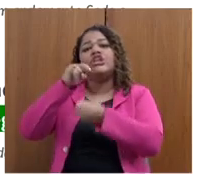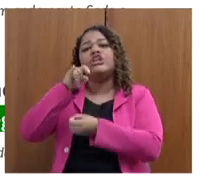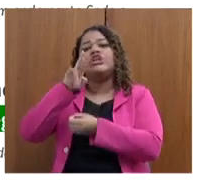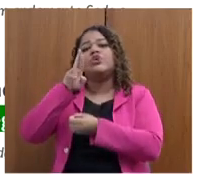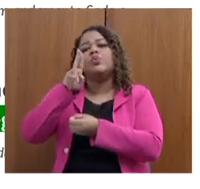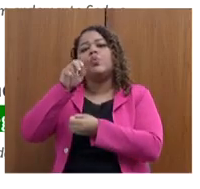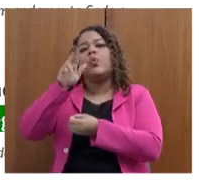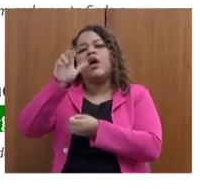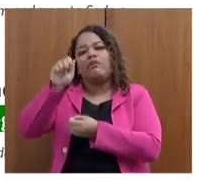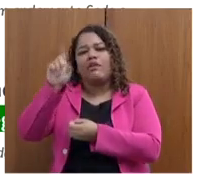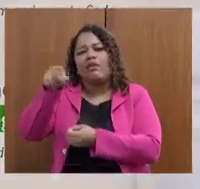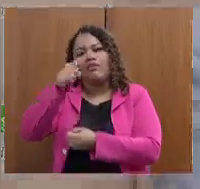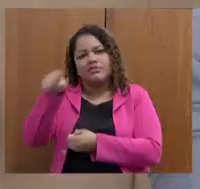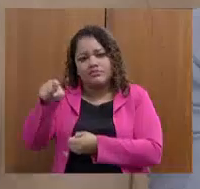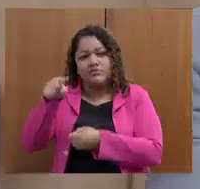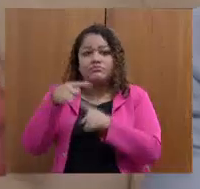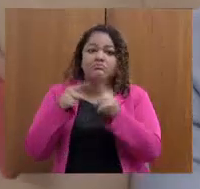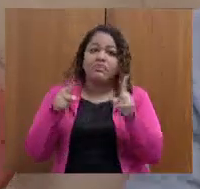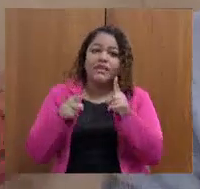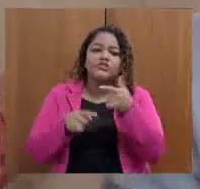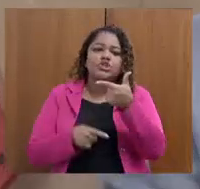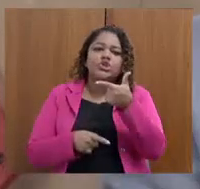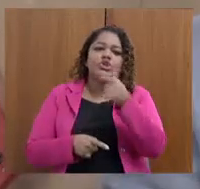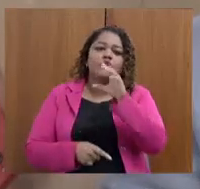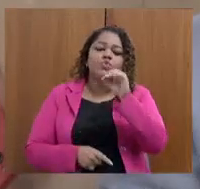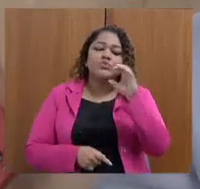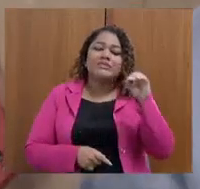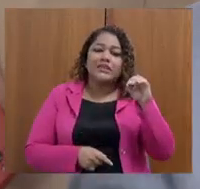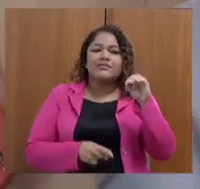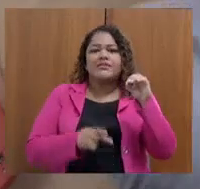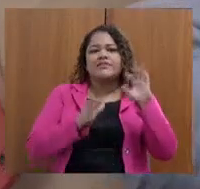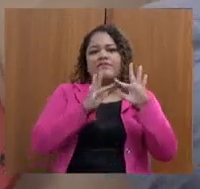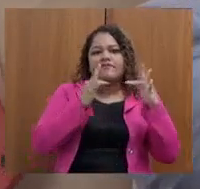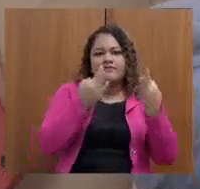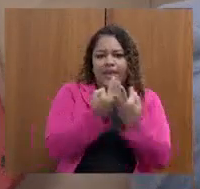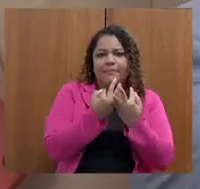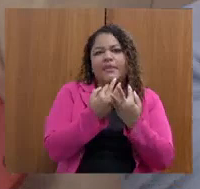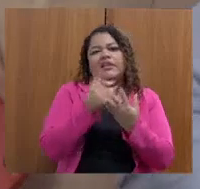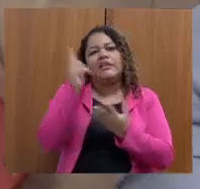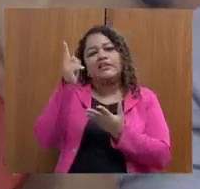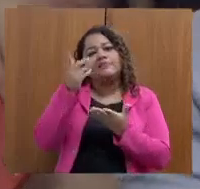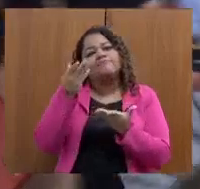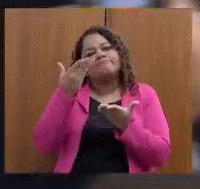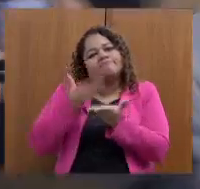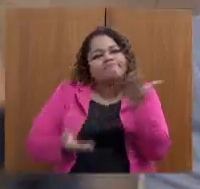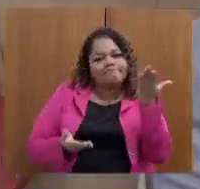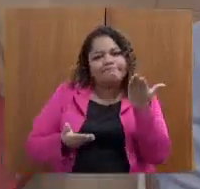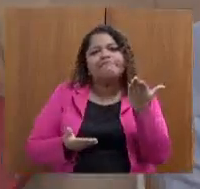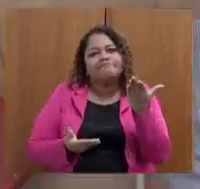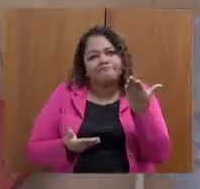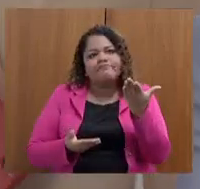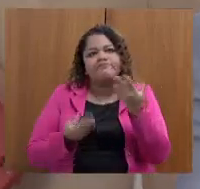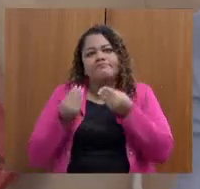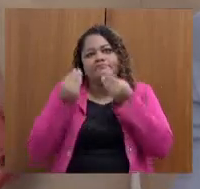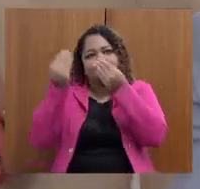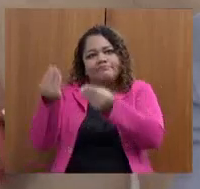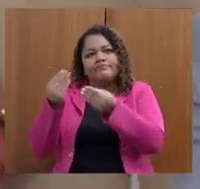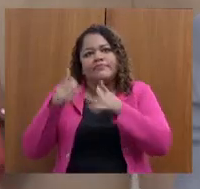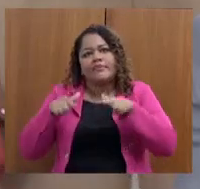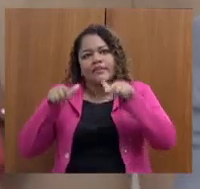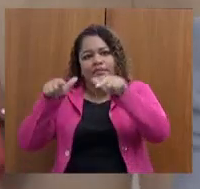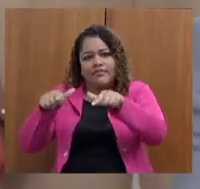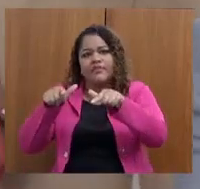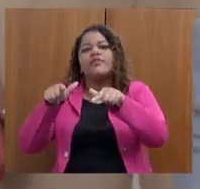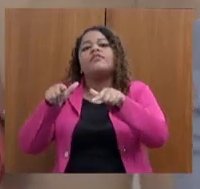mas quase 200 títulos quase 200 famílias seriam beneficiadas com a entrega do título de